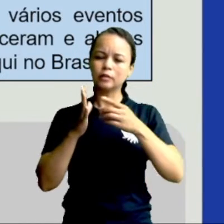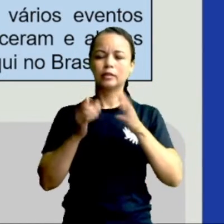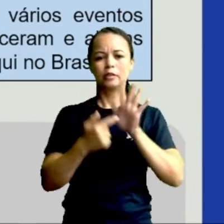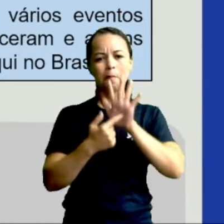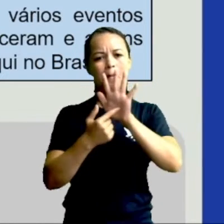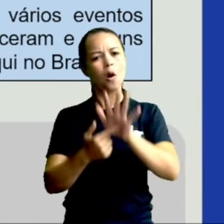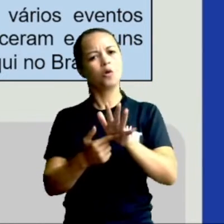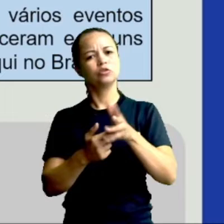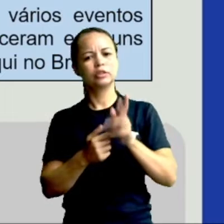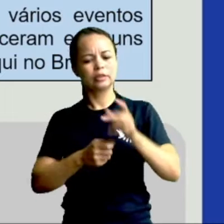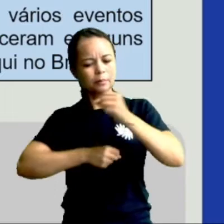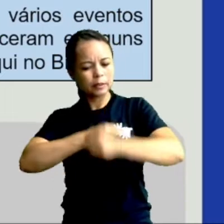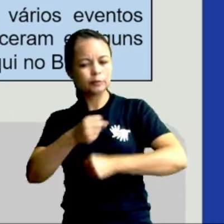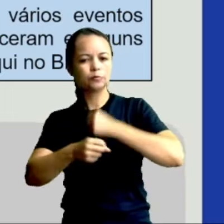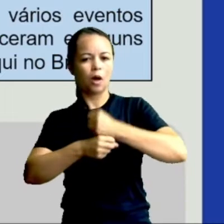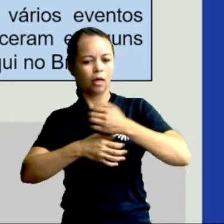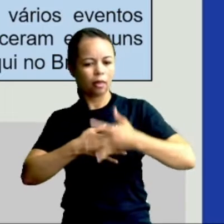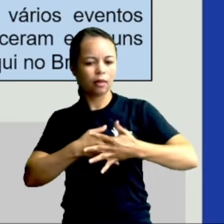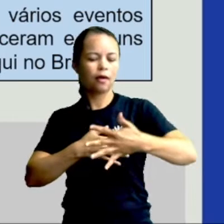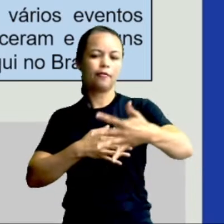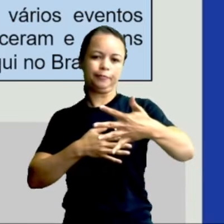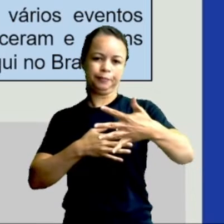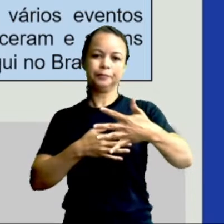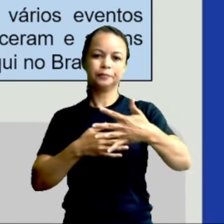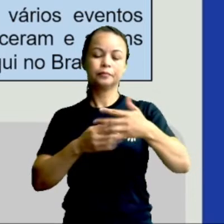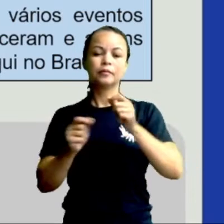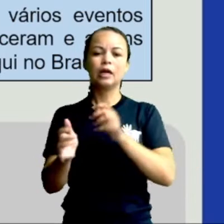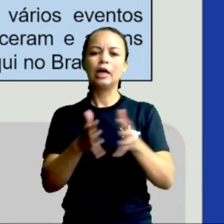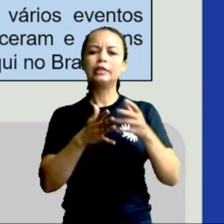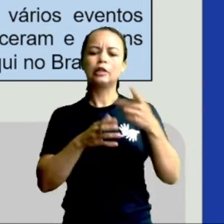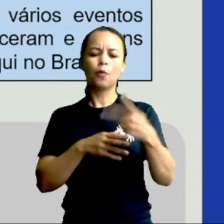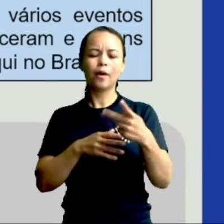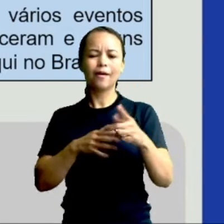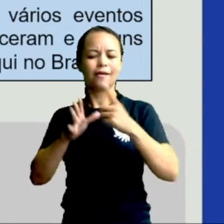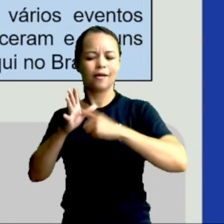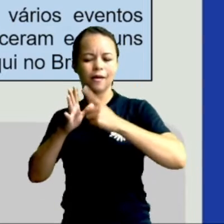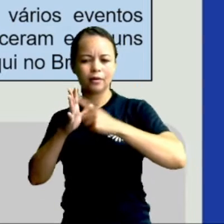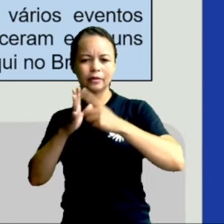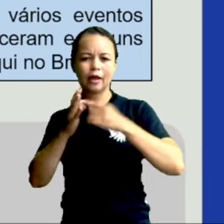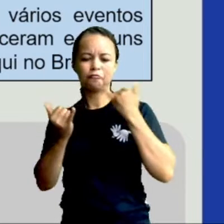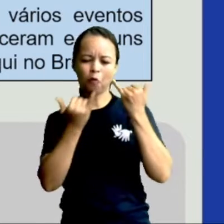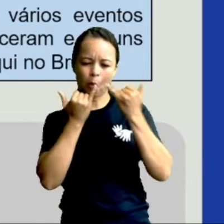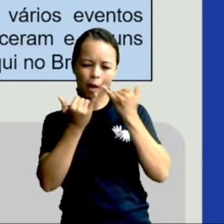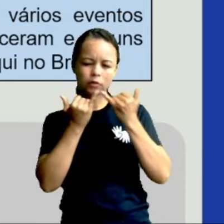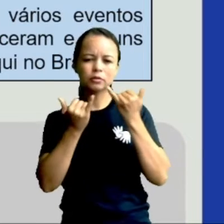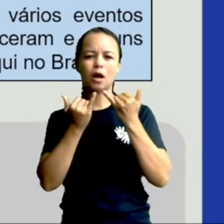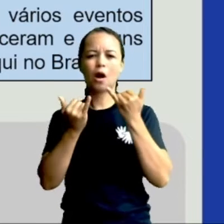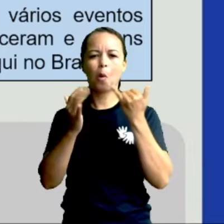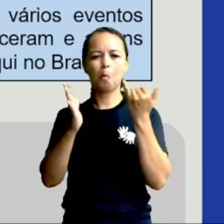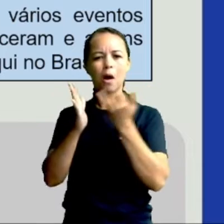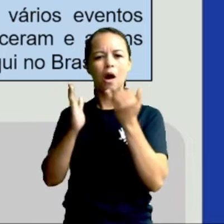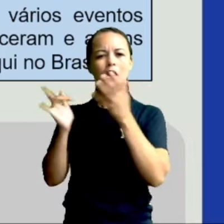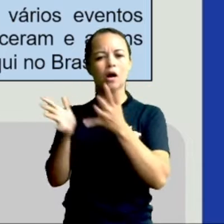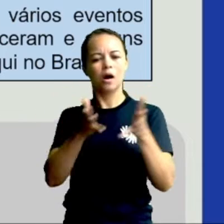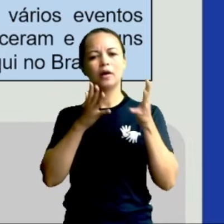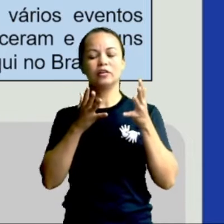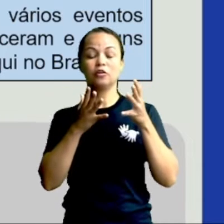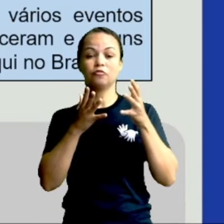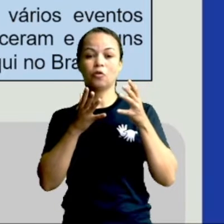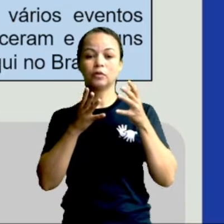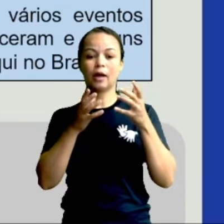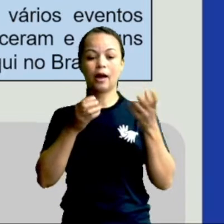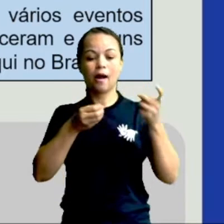ou seja, esse calendário ele tem informações justamente voltadas para aqueles